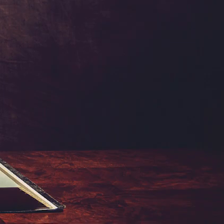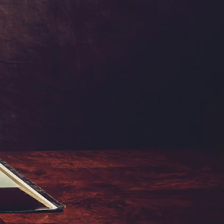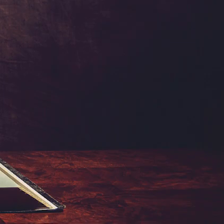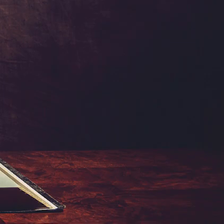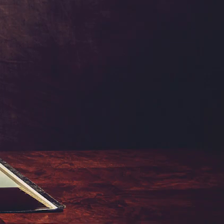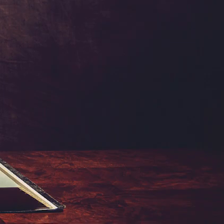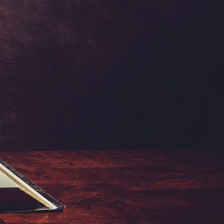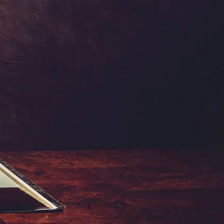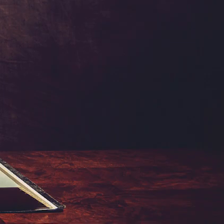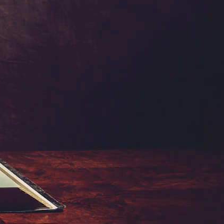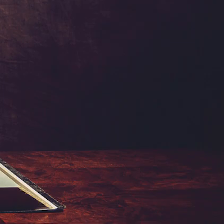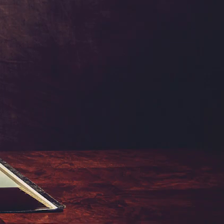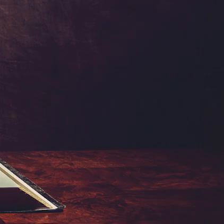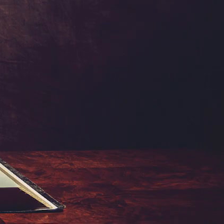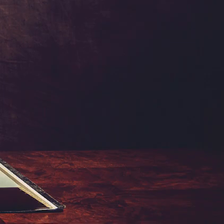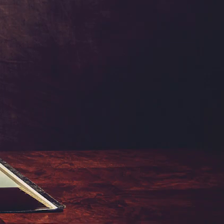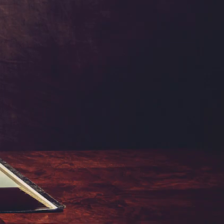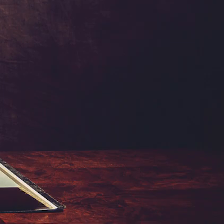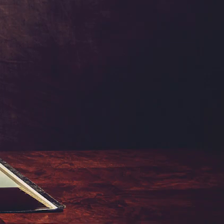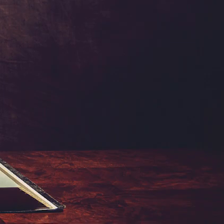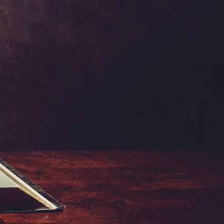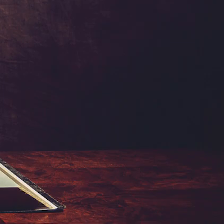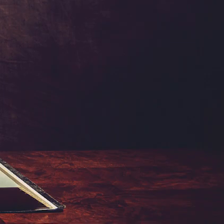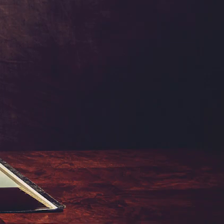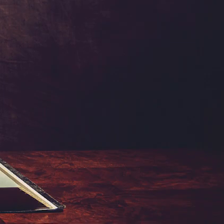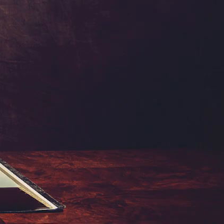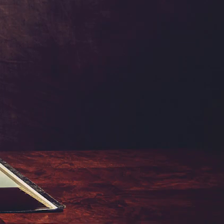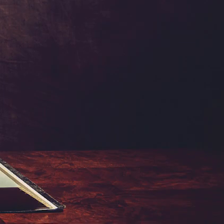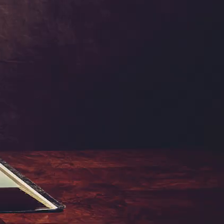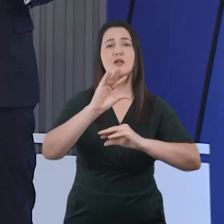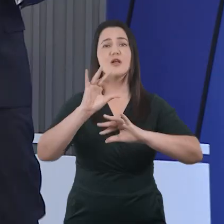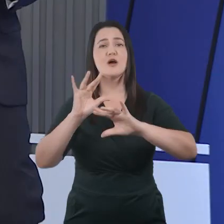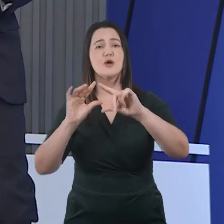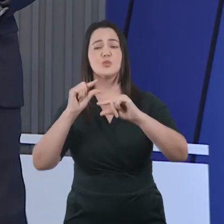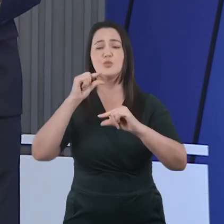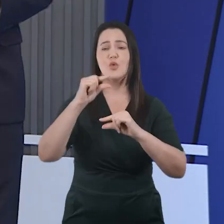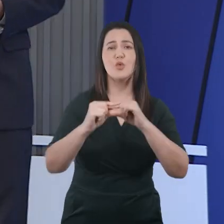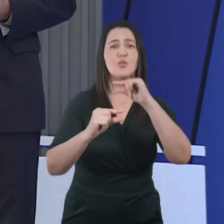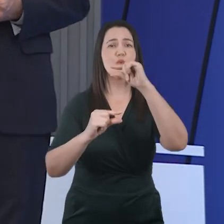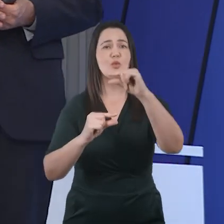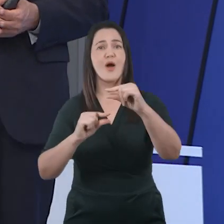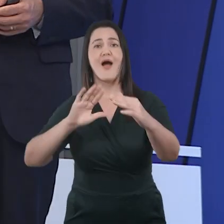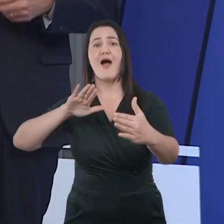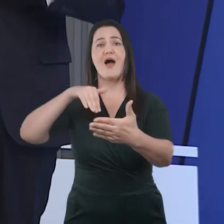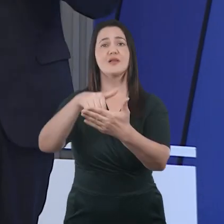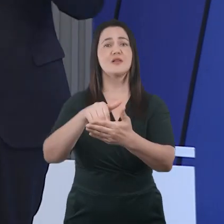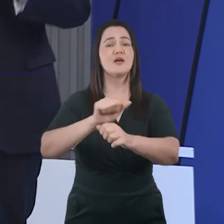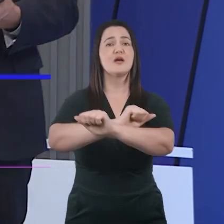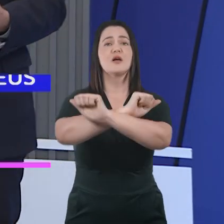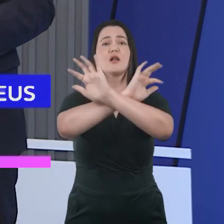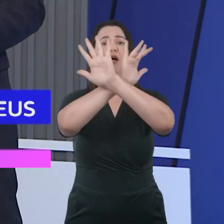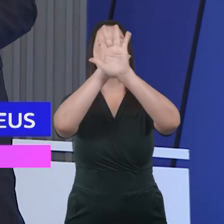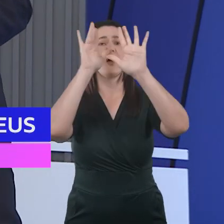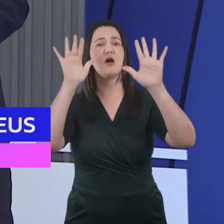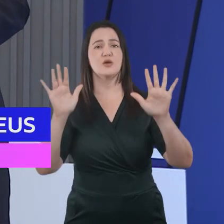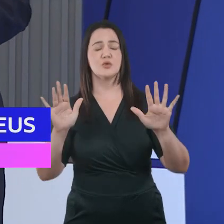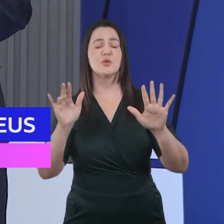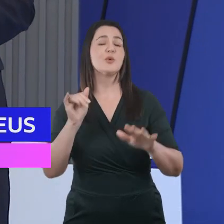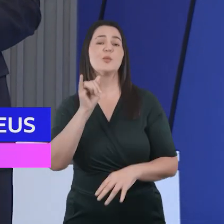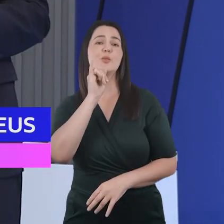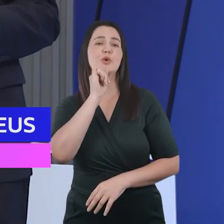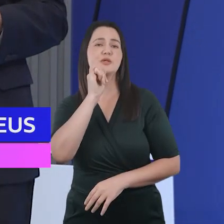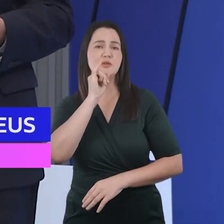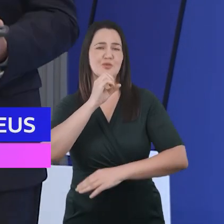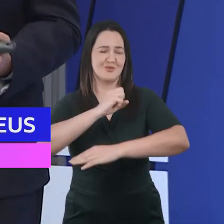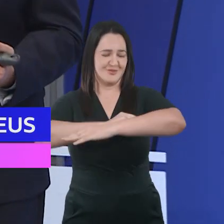brilhando mais e mais até ser dia claro. O que o texto está dizendo é que a verdade, ela é